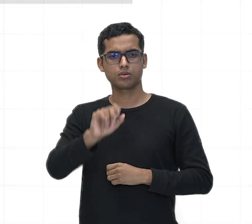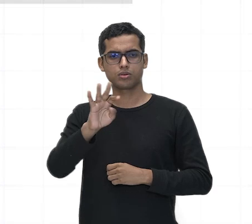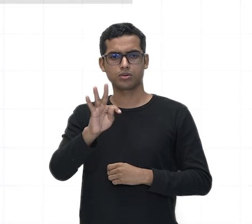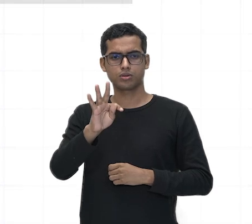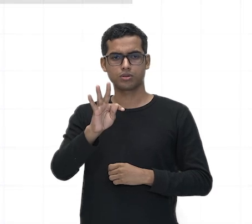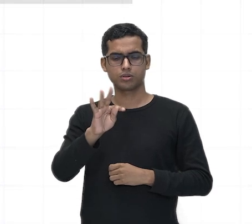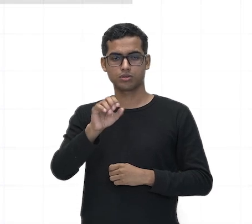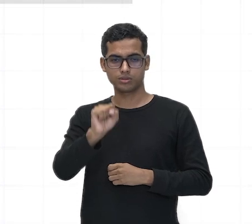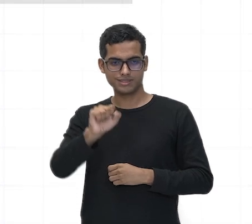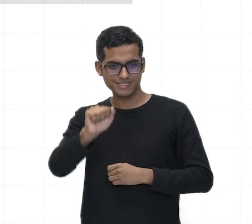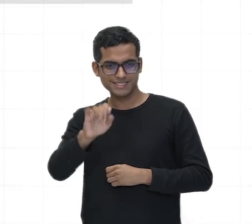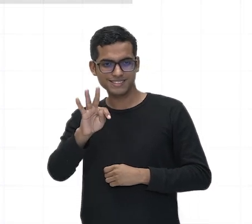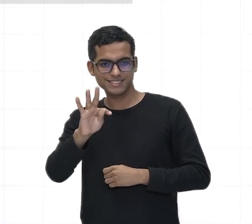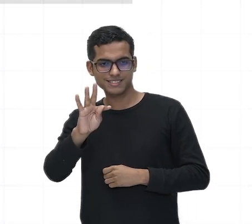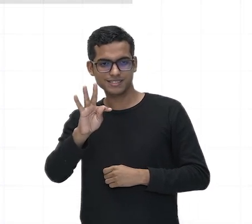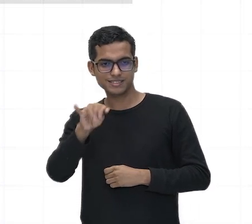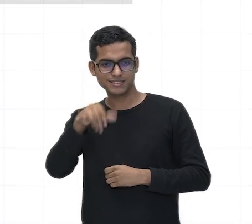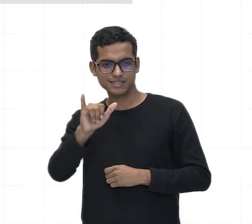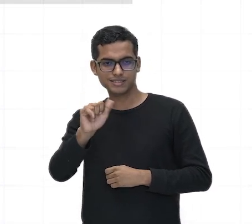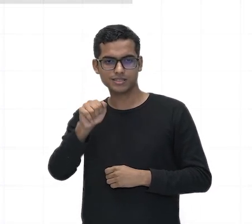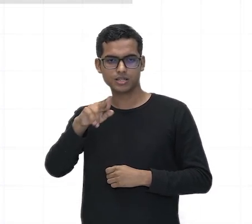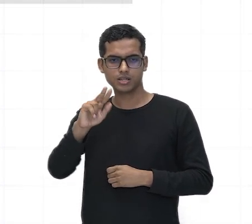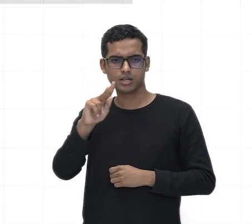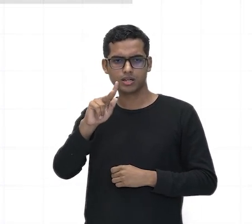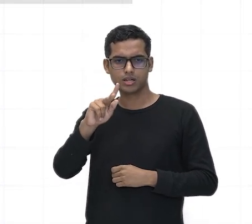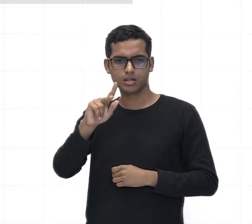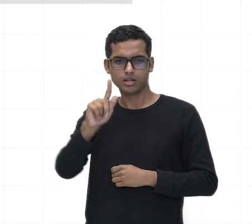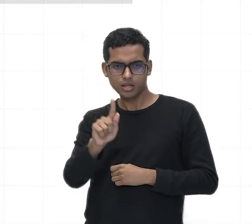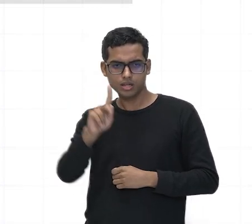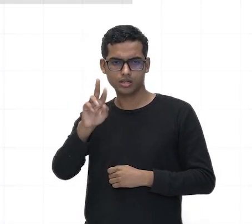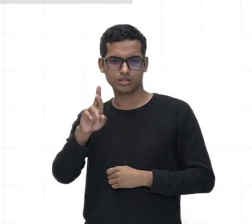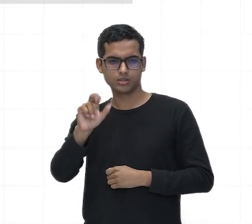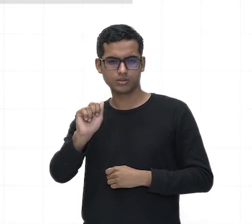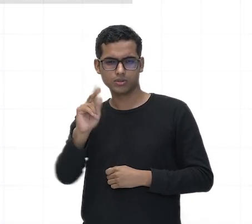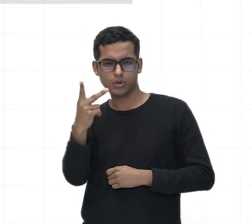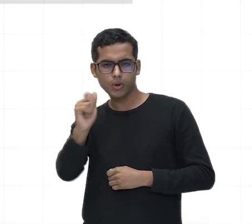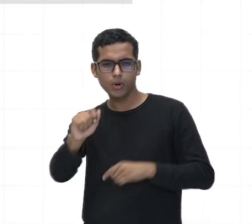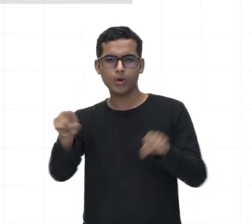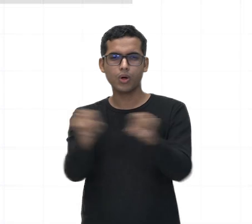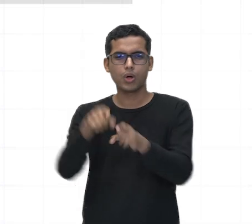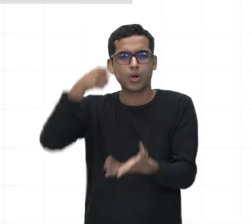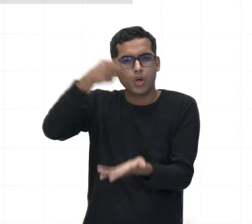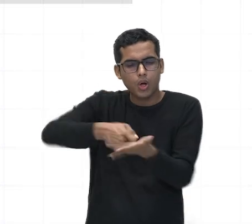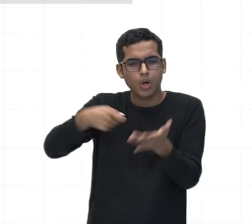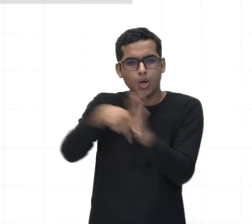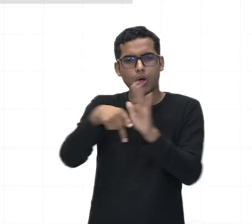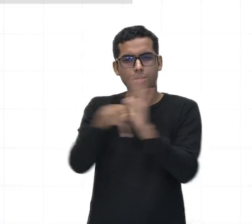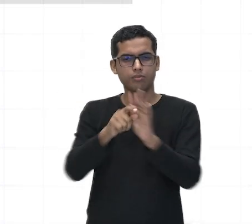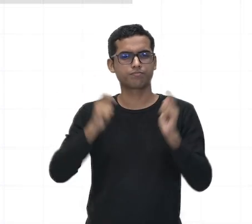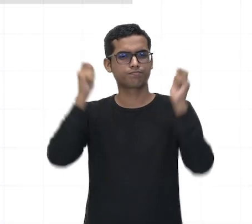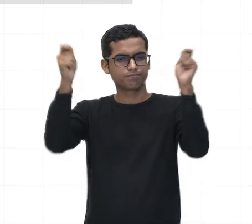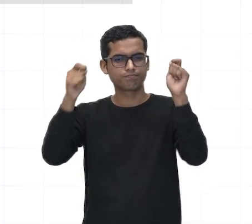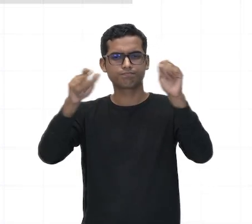Satyagraha, que é a resistência pacífica, e da Ahimsa, que é a atitude não